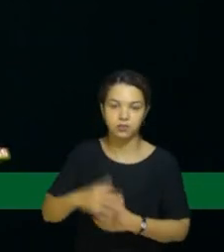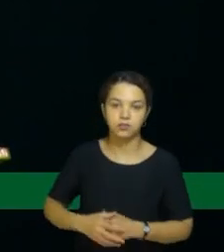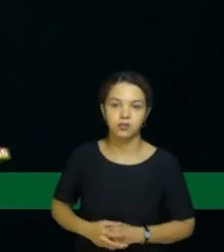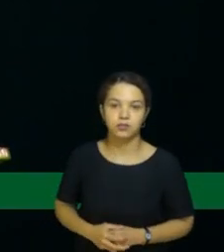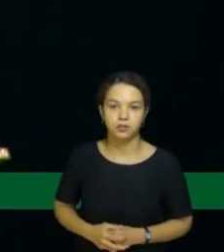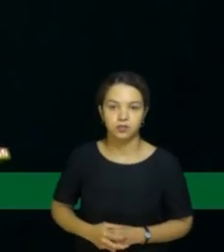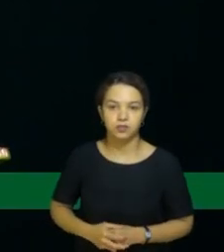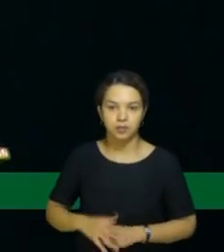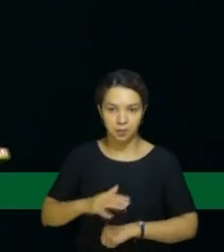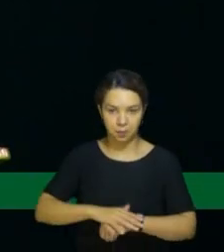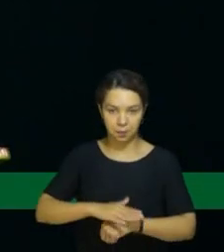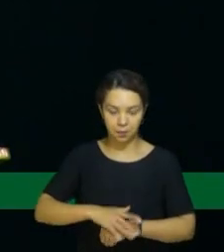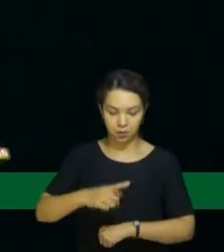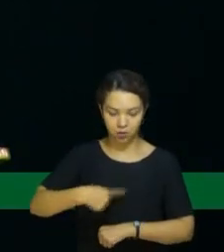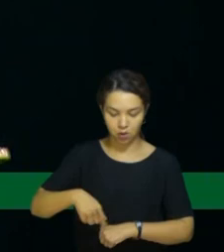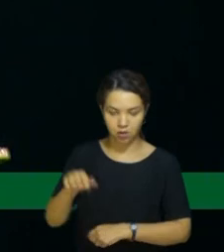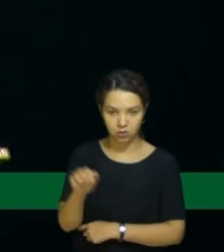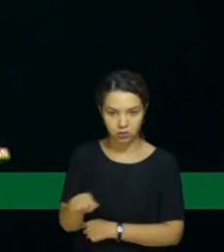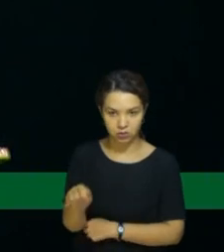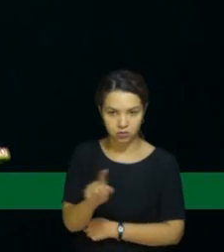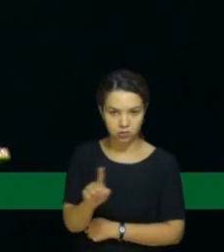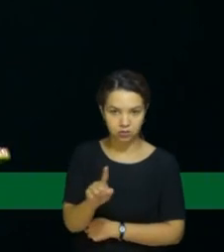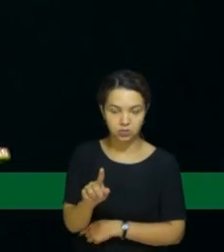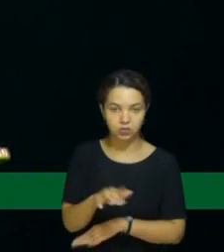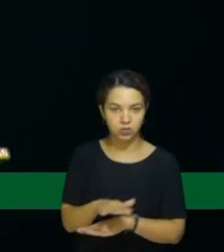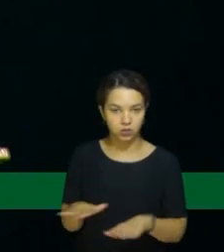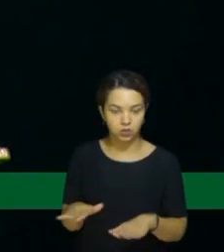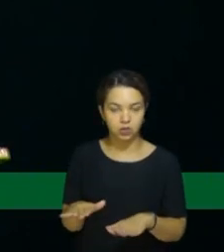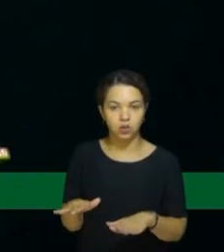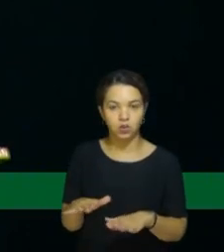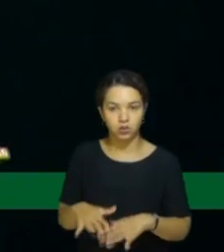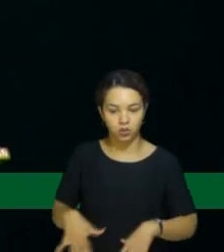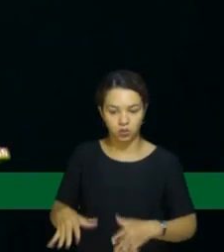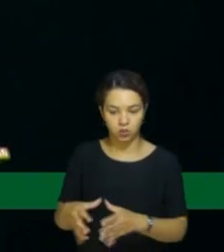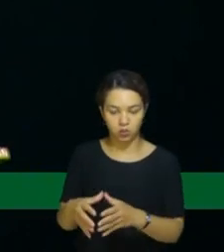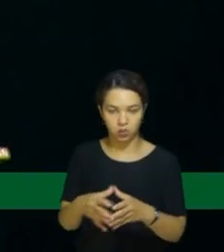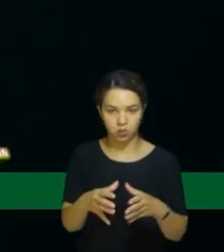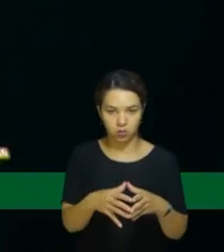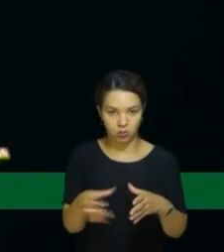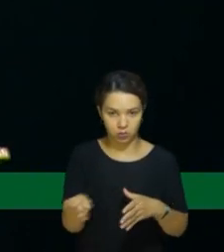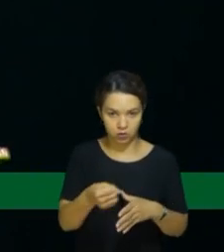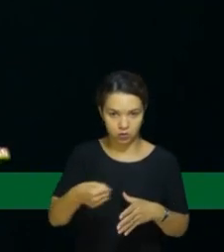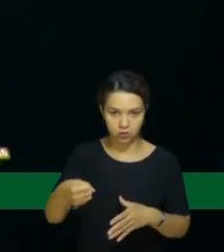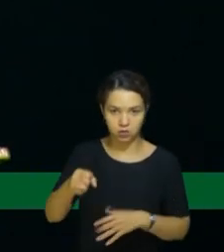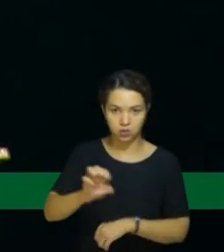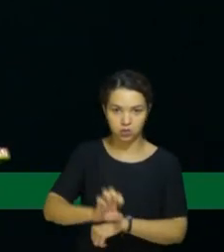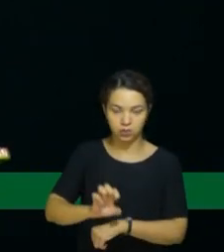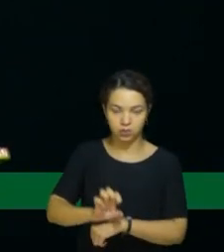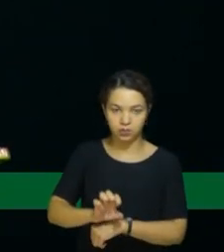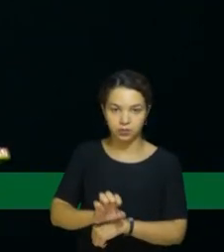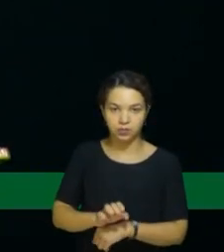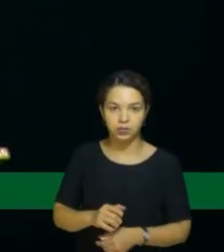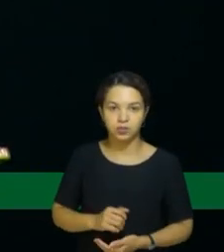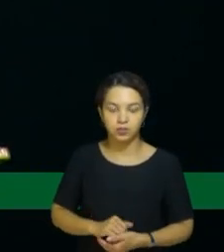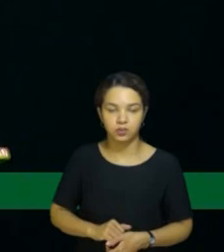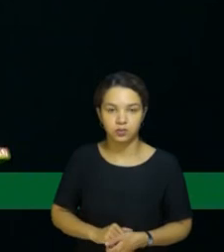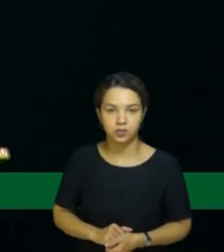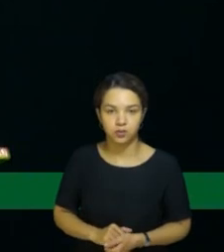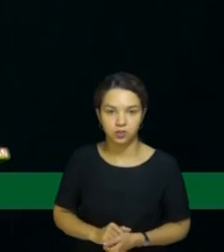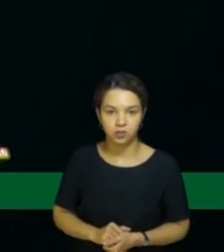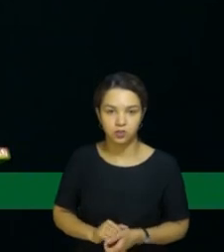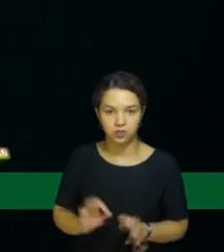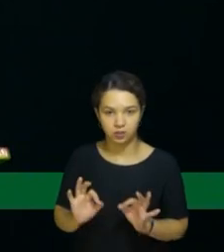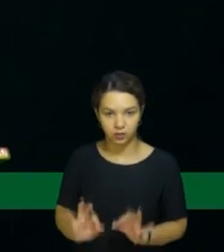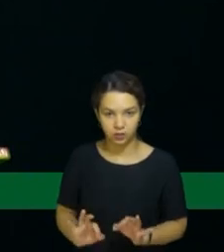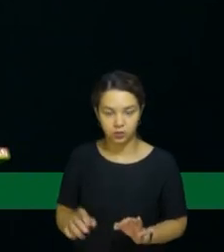apenas da nossa Associação mas de toda todas as microcervejarias do nosso Estado outros Passos certa ente